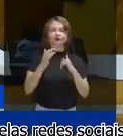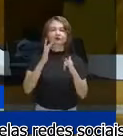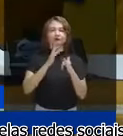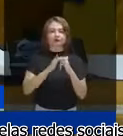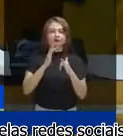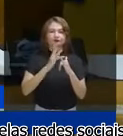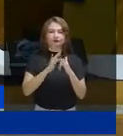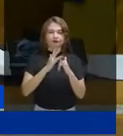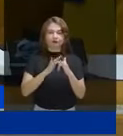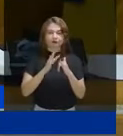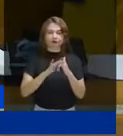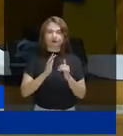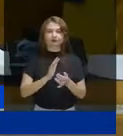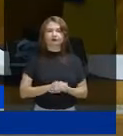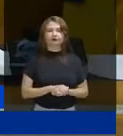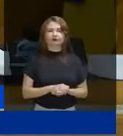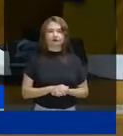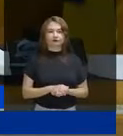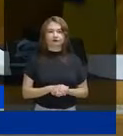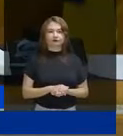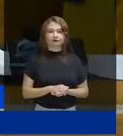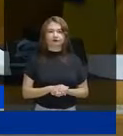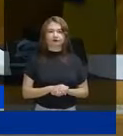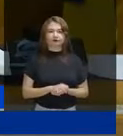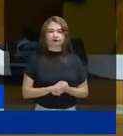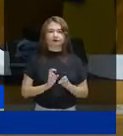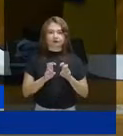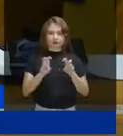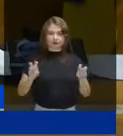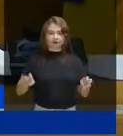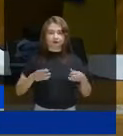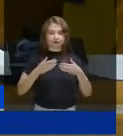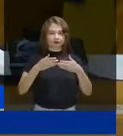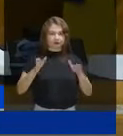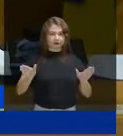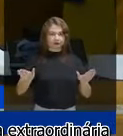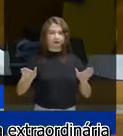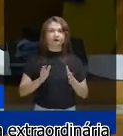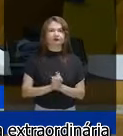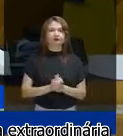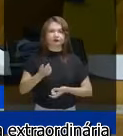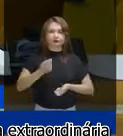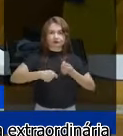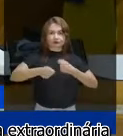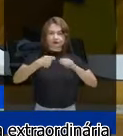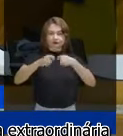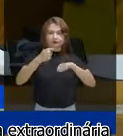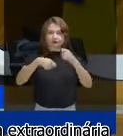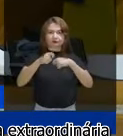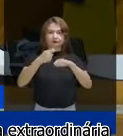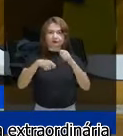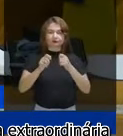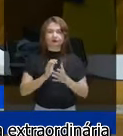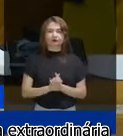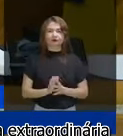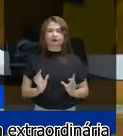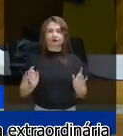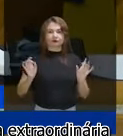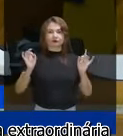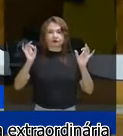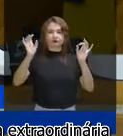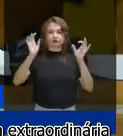do TRE no YouTube. Havendo quórum, eu declaro aberta essa nossa sessão administrativa